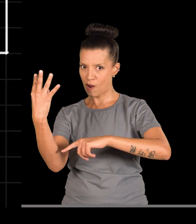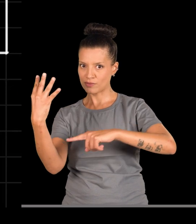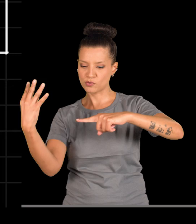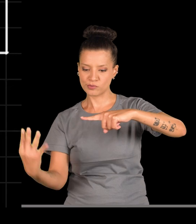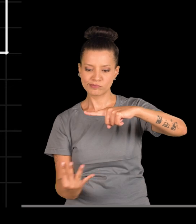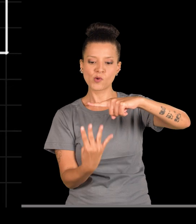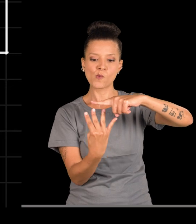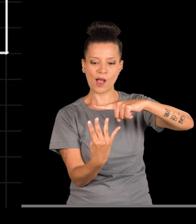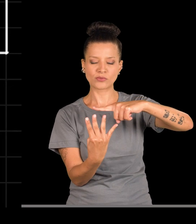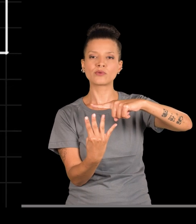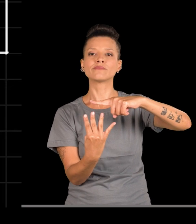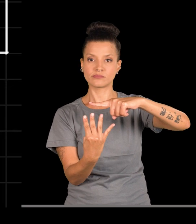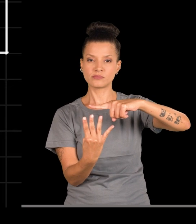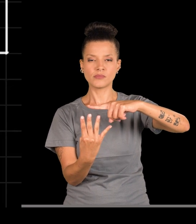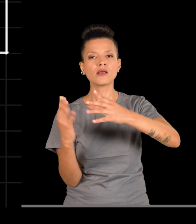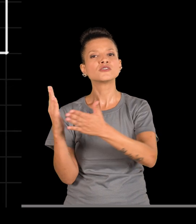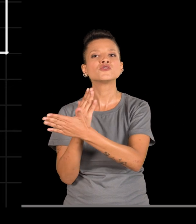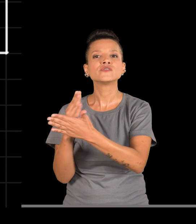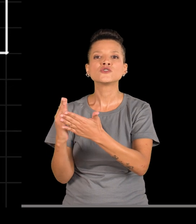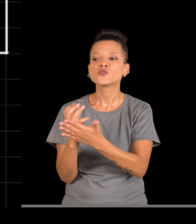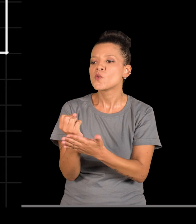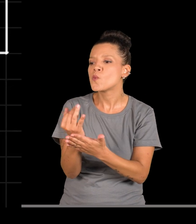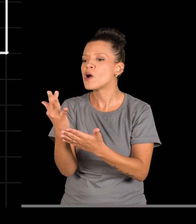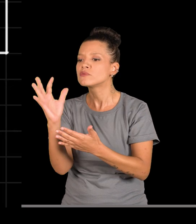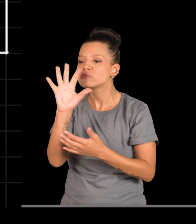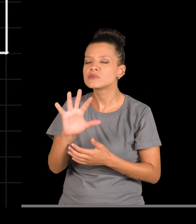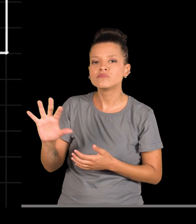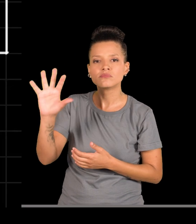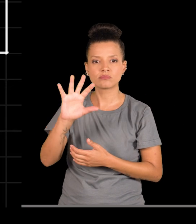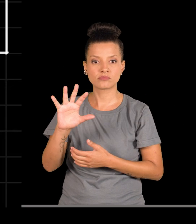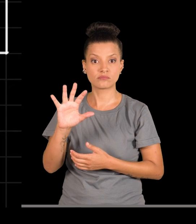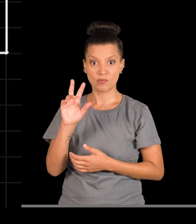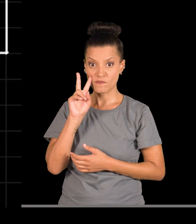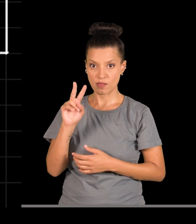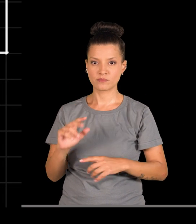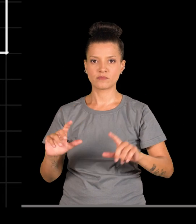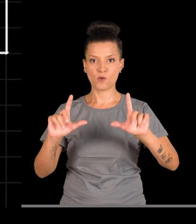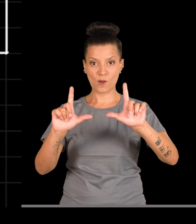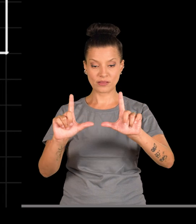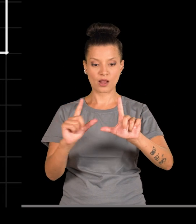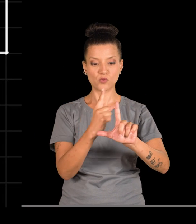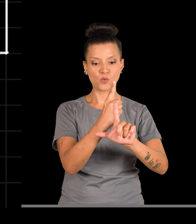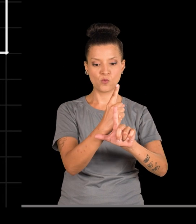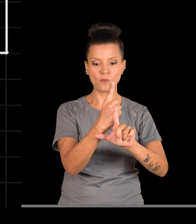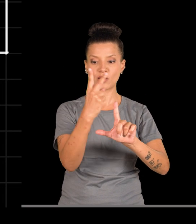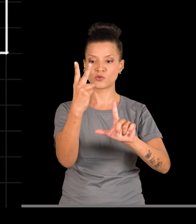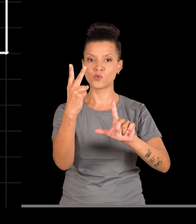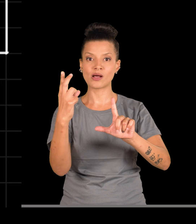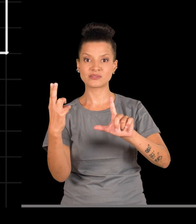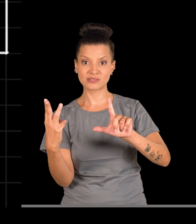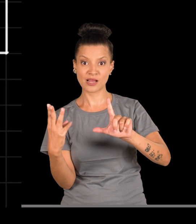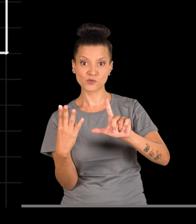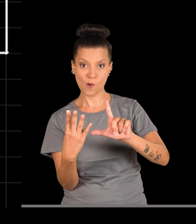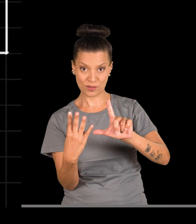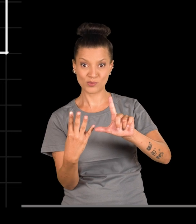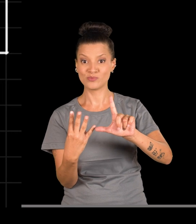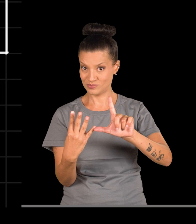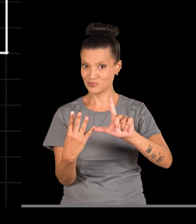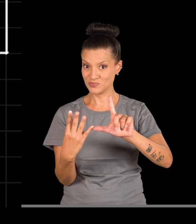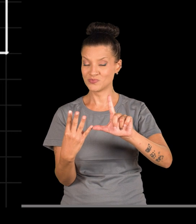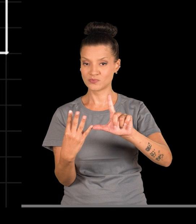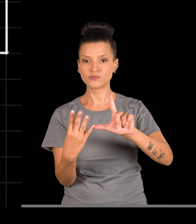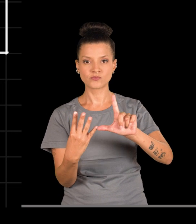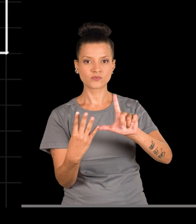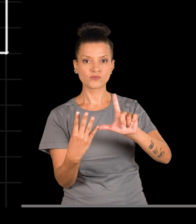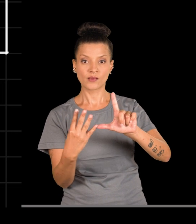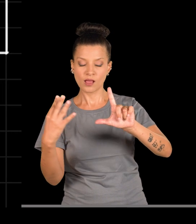assim, né? E ele indica em quantas partes a figura foi dividida igualmente. Você percebe que esse quadrado aqui está dividido em 1, 2, 3, 4